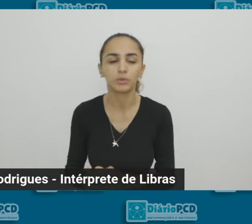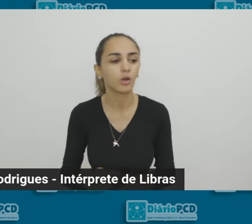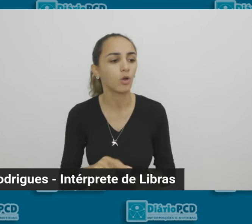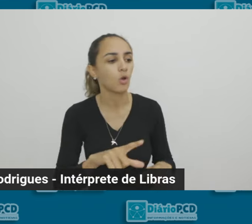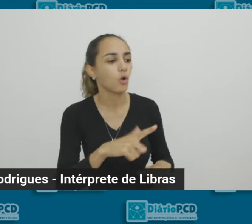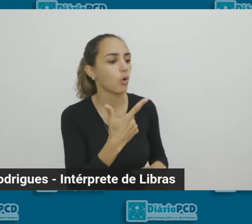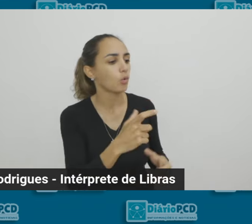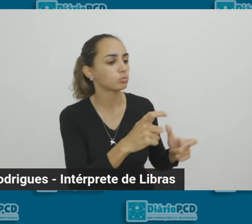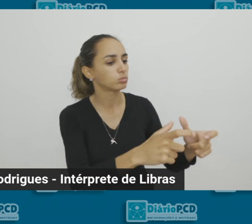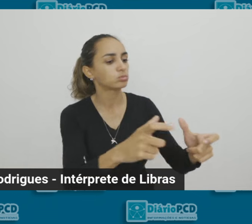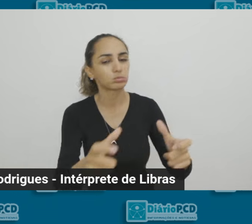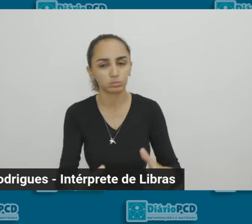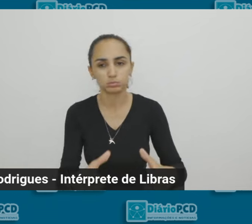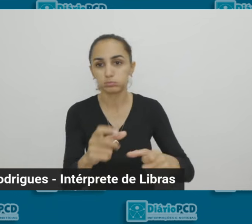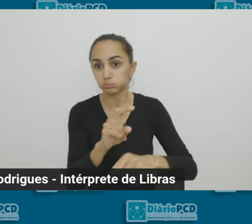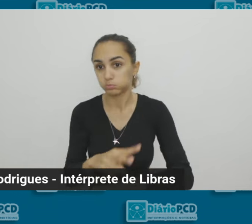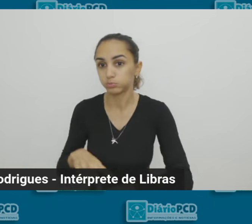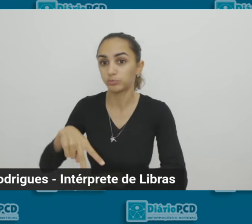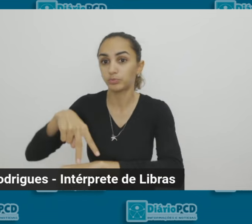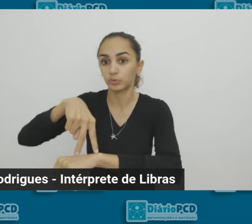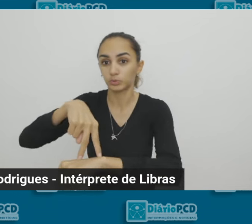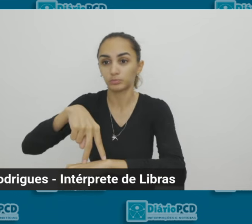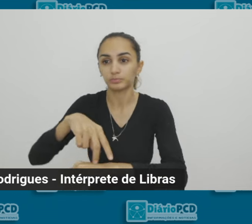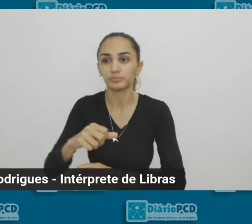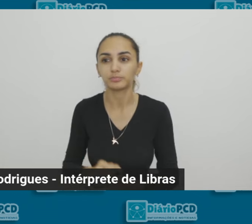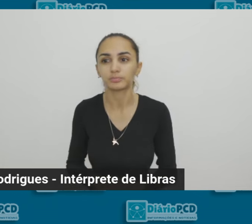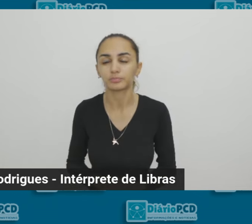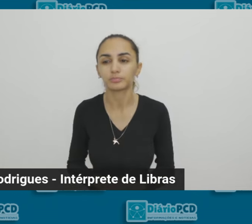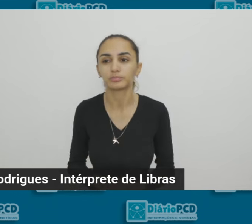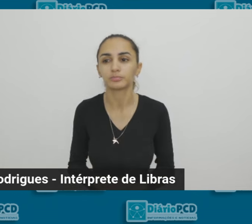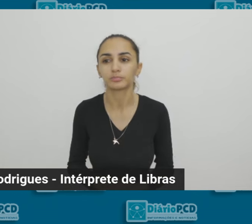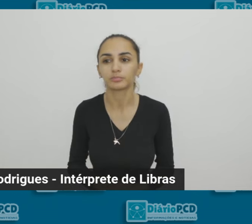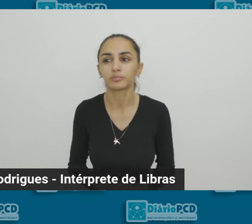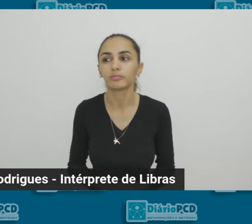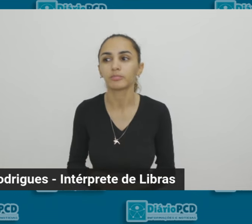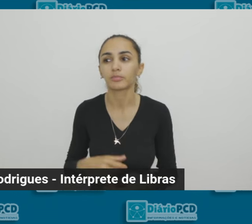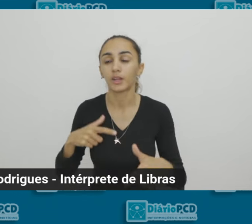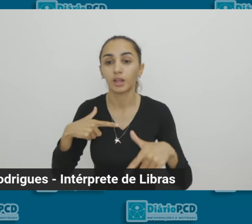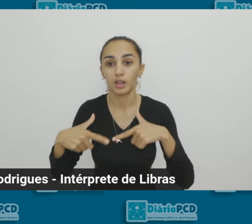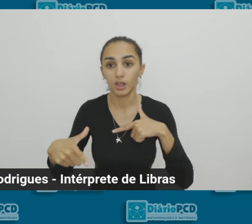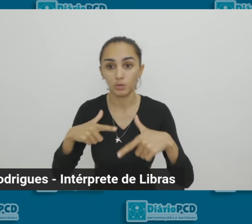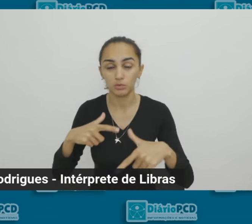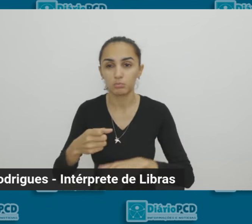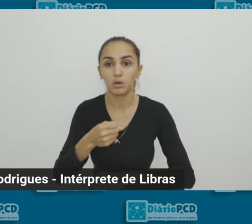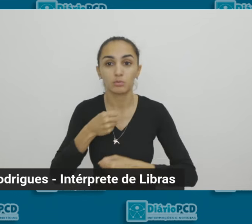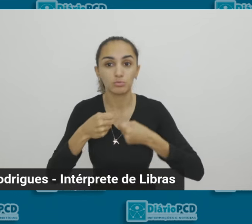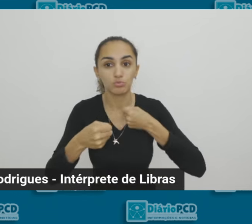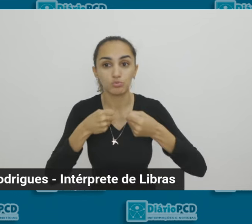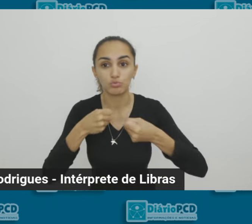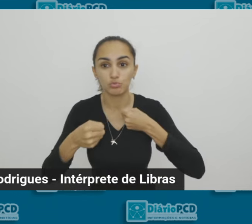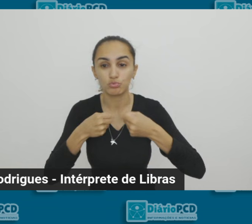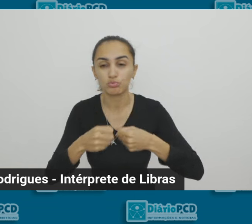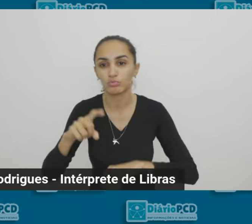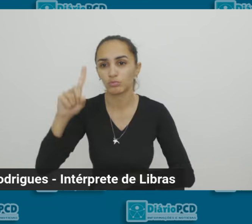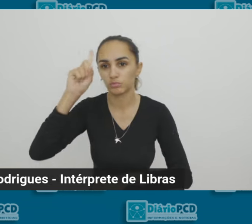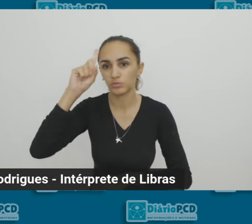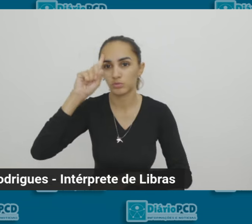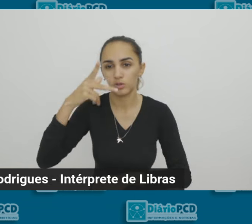podem ocupar. Fica mais aqui um trabalho jornalístico do Diário PCD. No decorrer da semana, nós temos